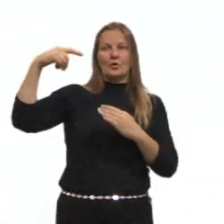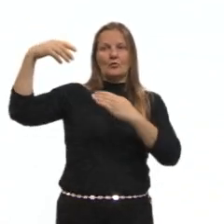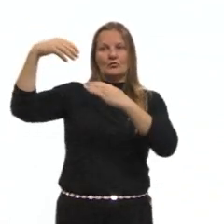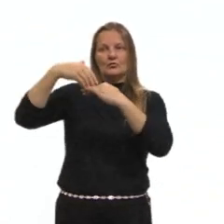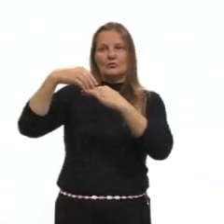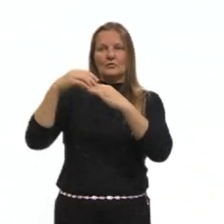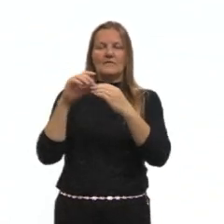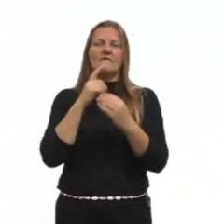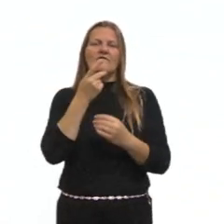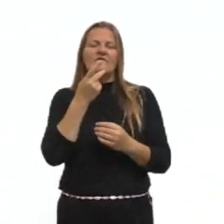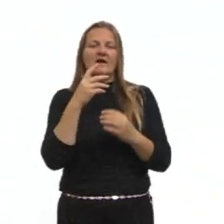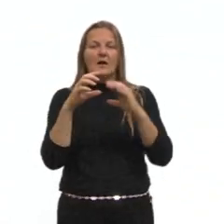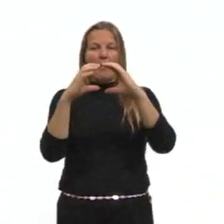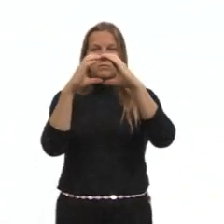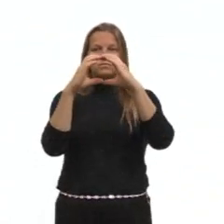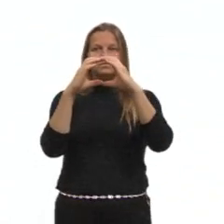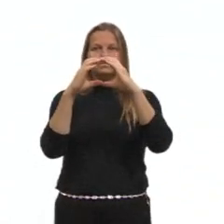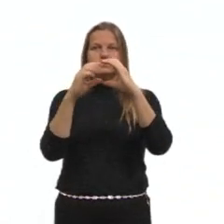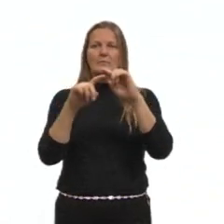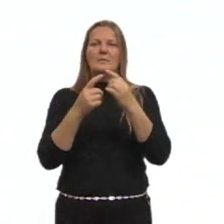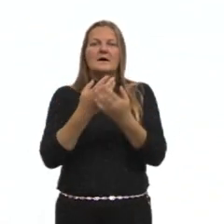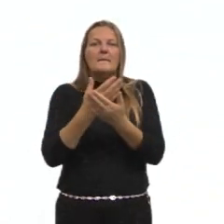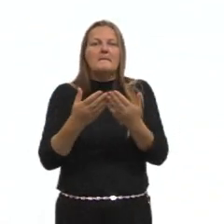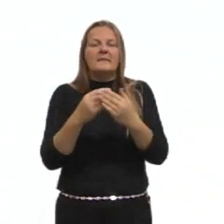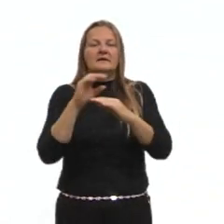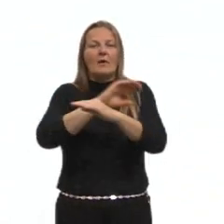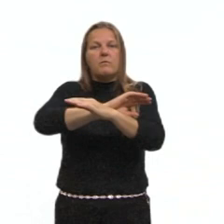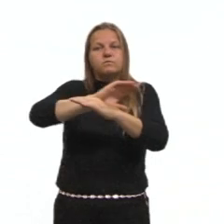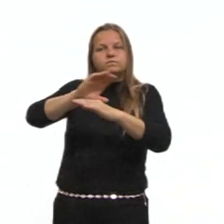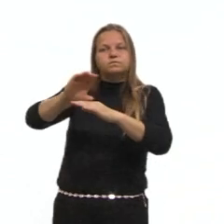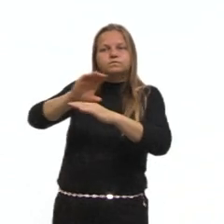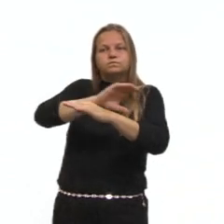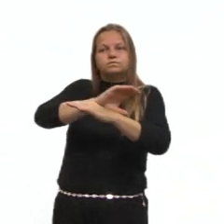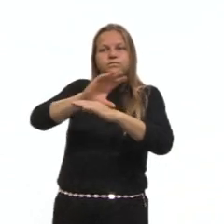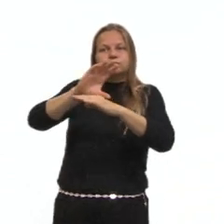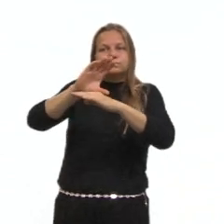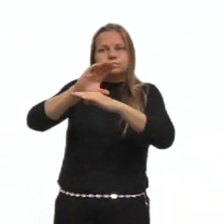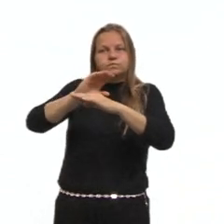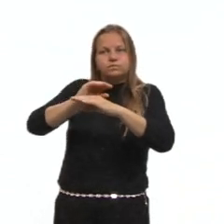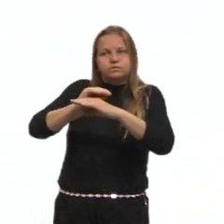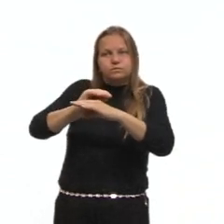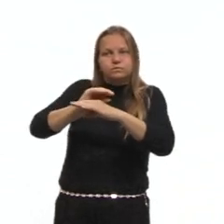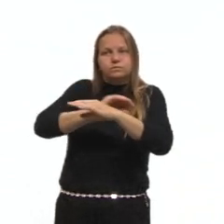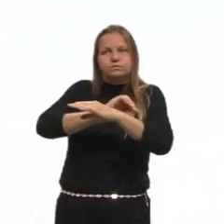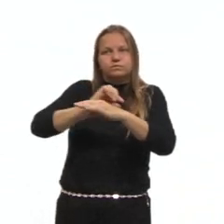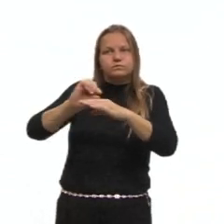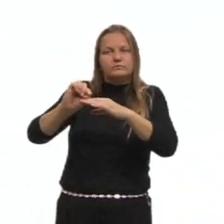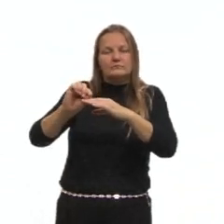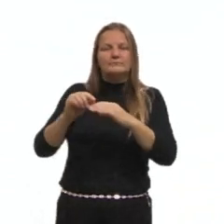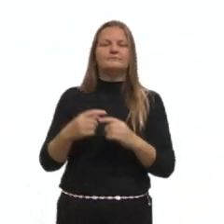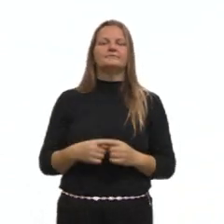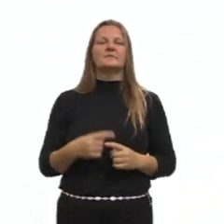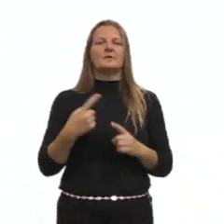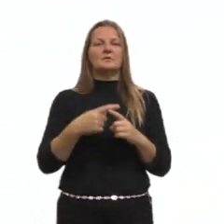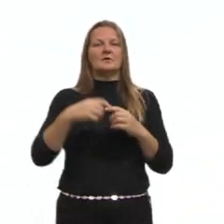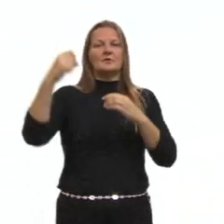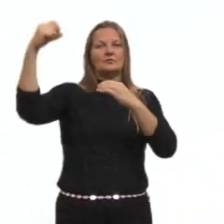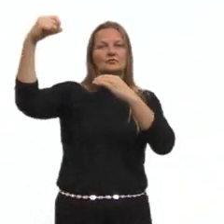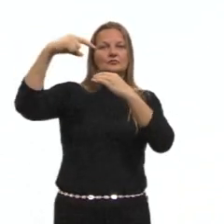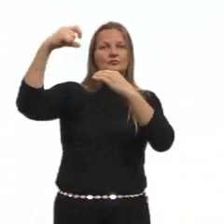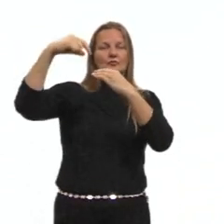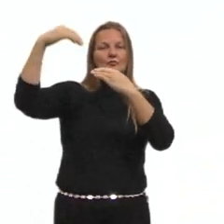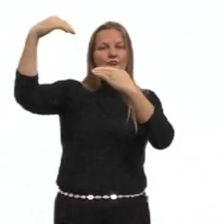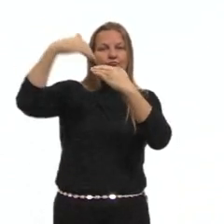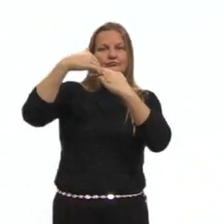da camada de ozônio mas não é um buraco né uma perda dessa proteção então coincidência dessas emissões do